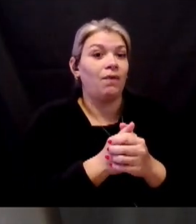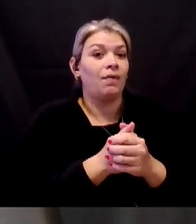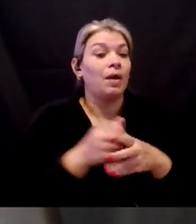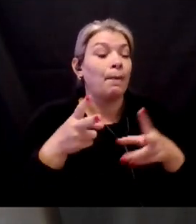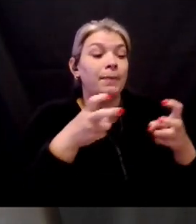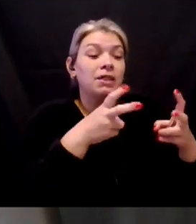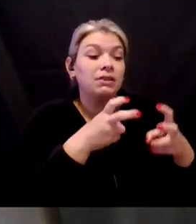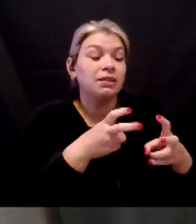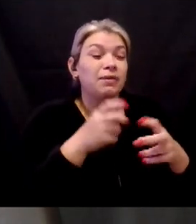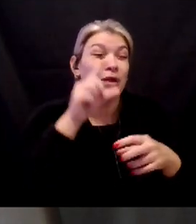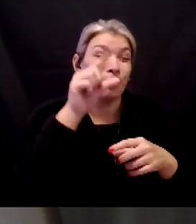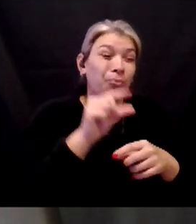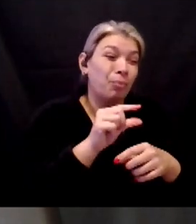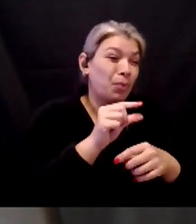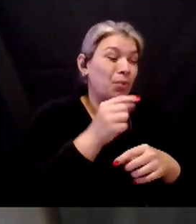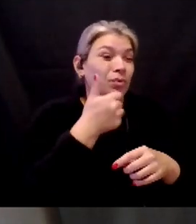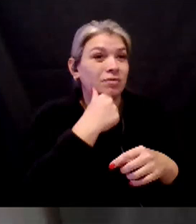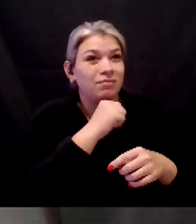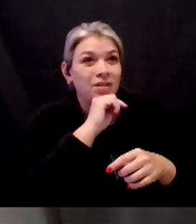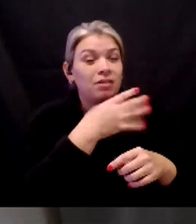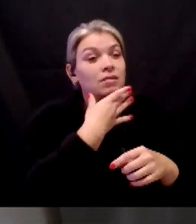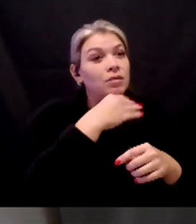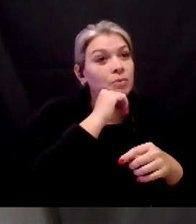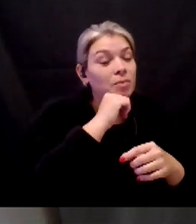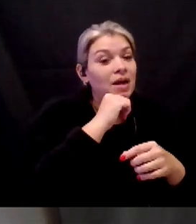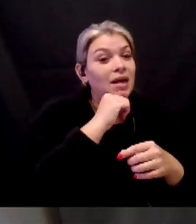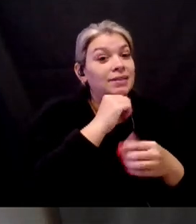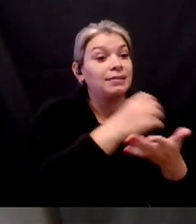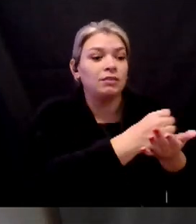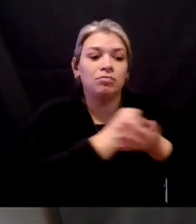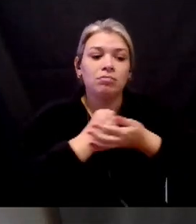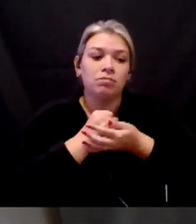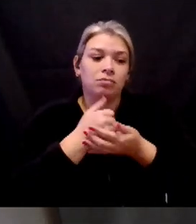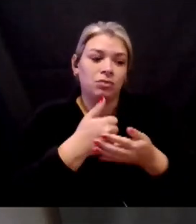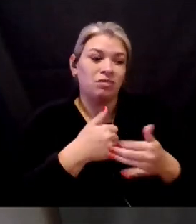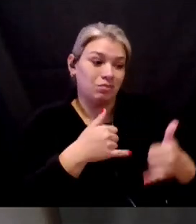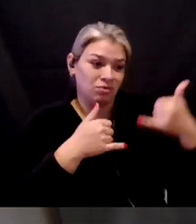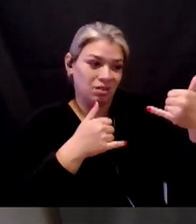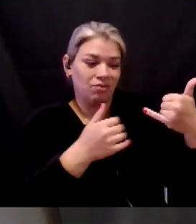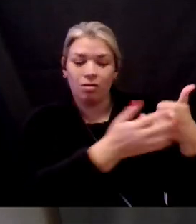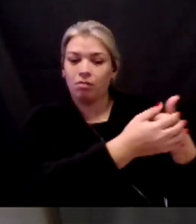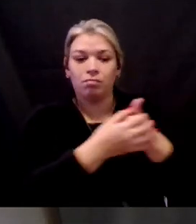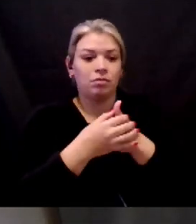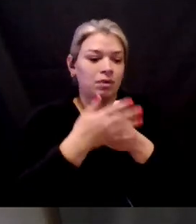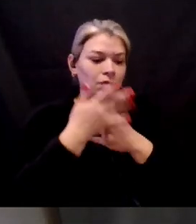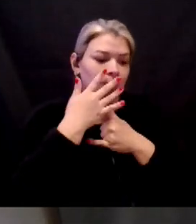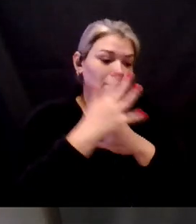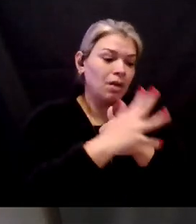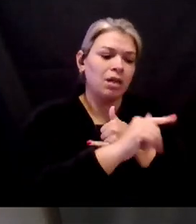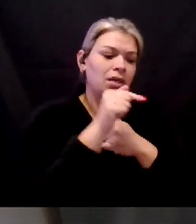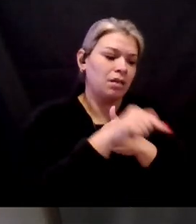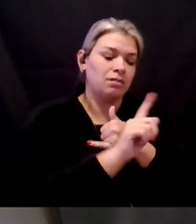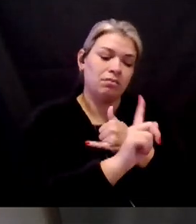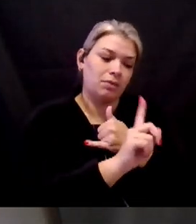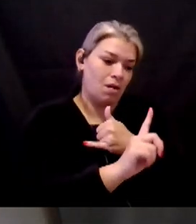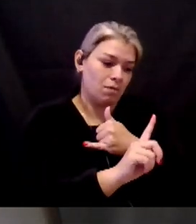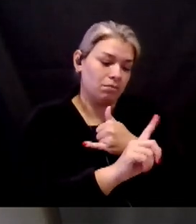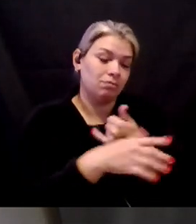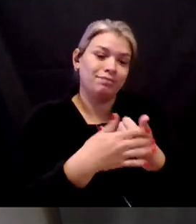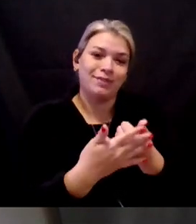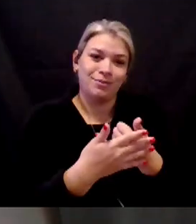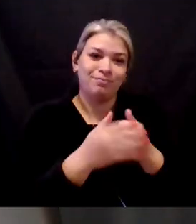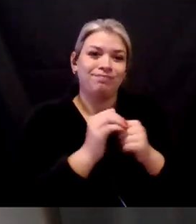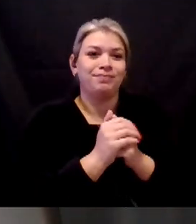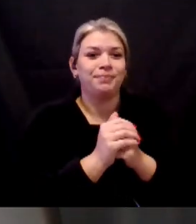né, de dar celular, de acessar as redes sociais, né, ali até a faixa dos 10, 11 anos, o que não é